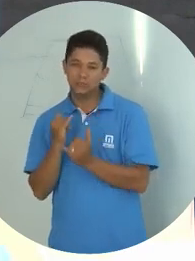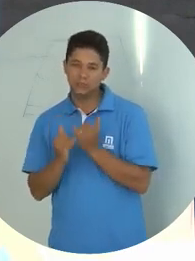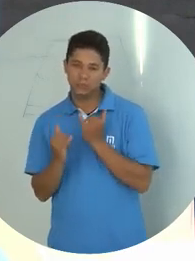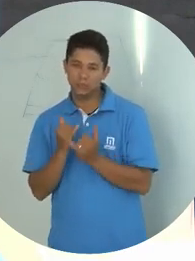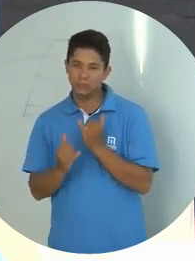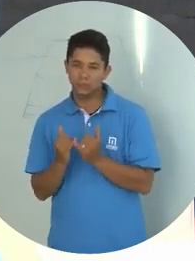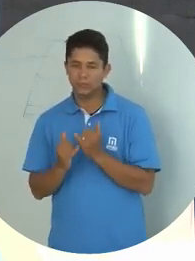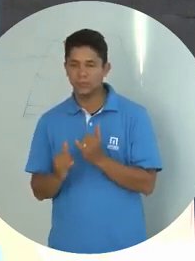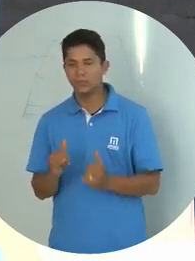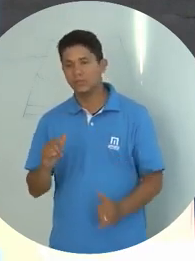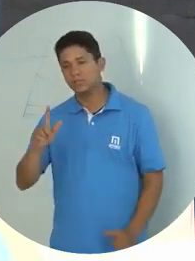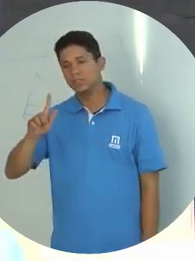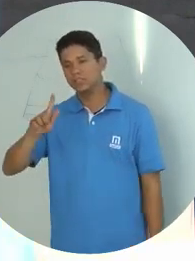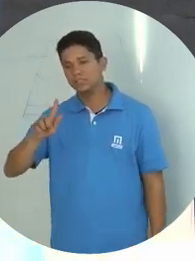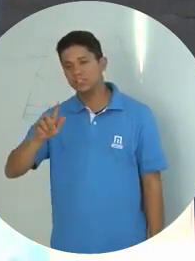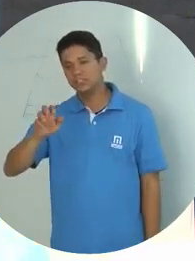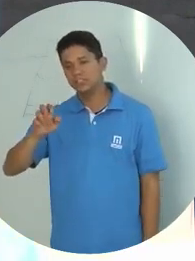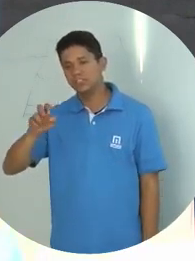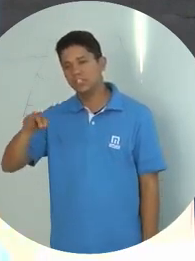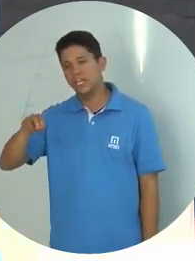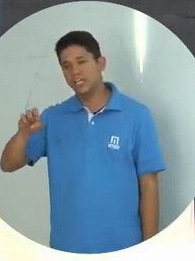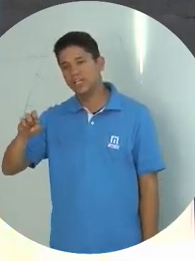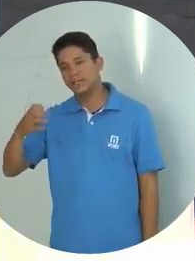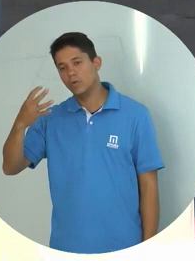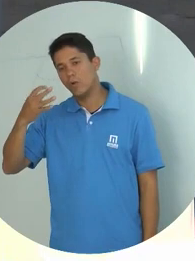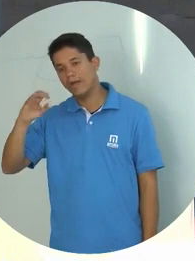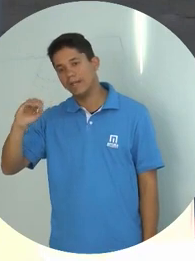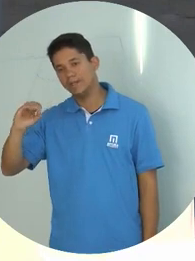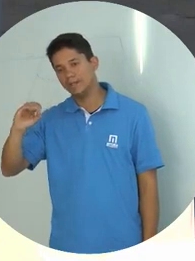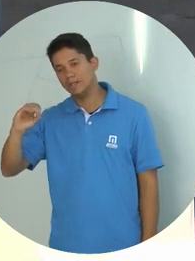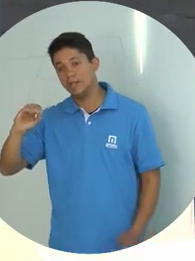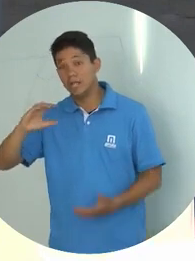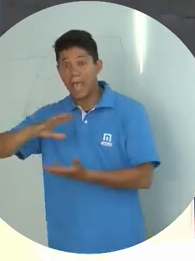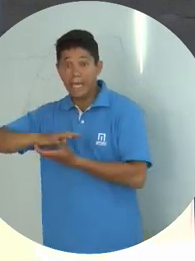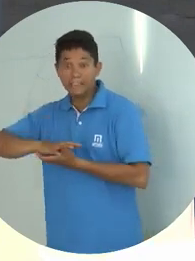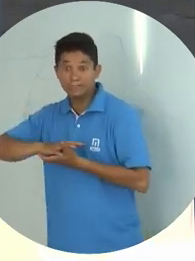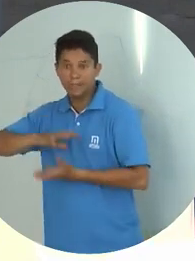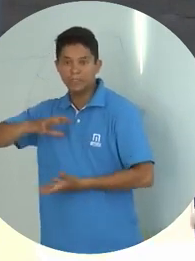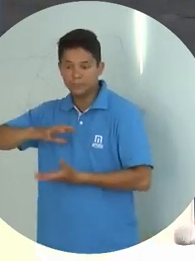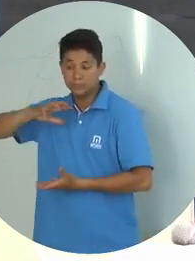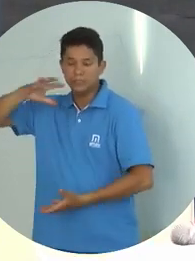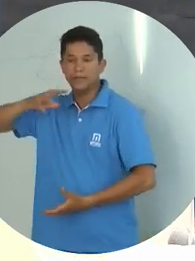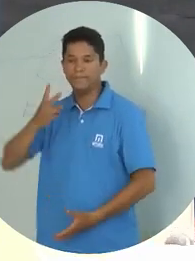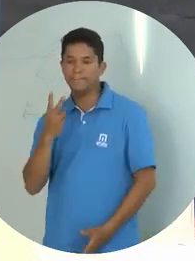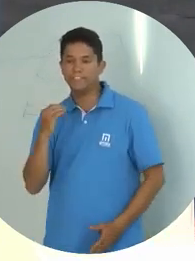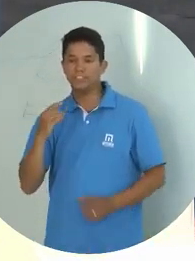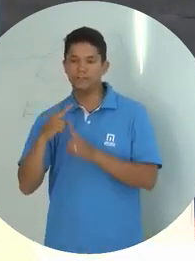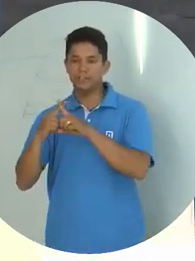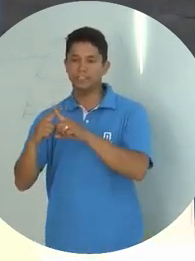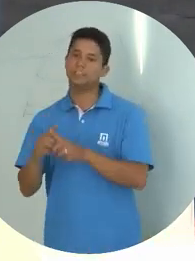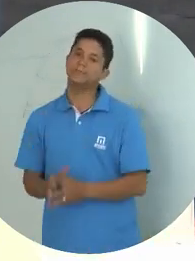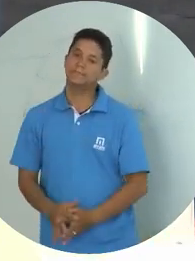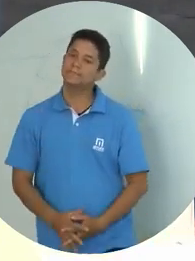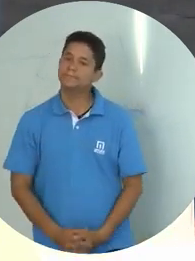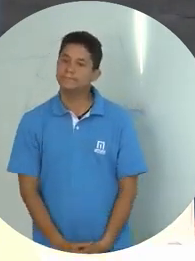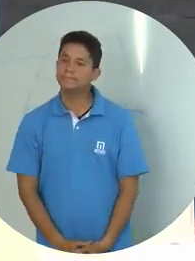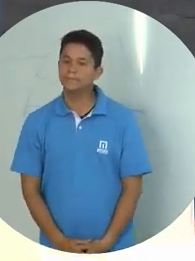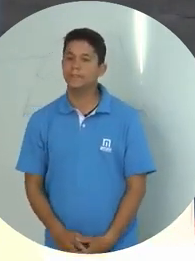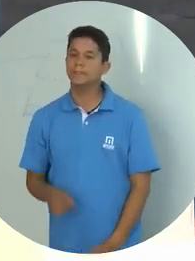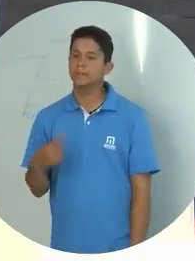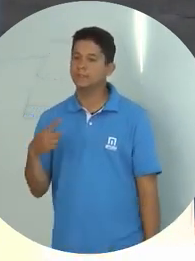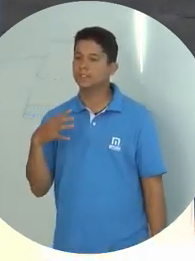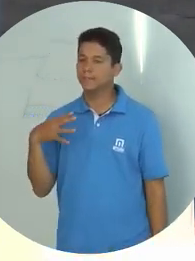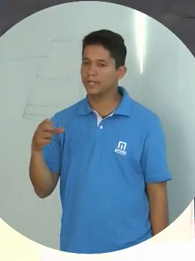o GM40, que é uma resina que expande até 20 vezes. Nós já pegamos situações